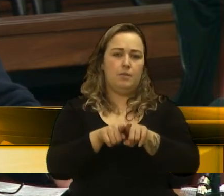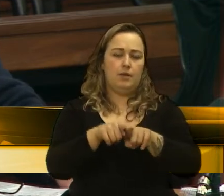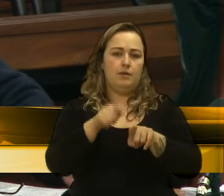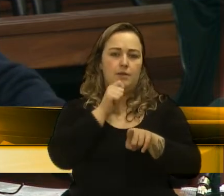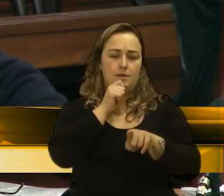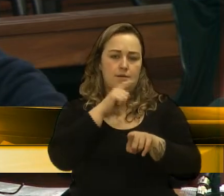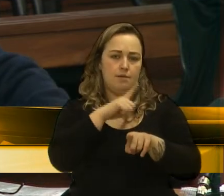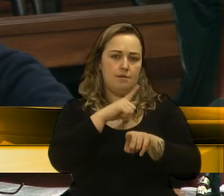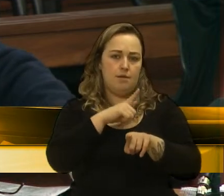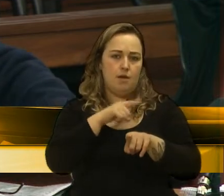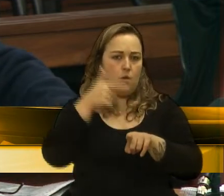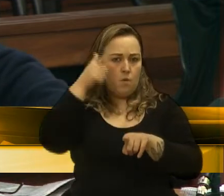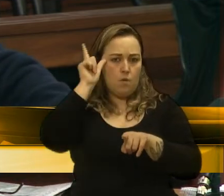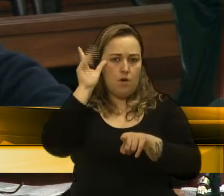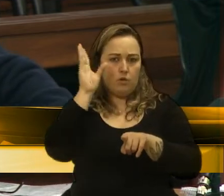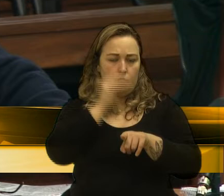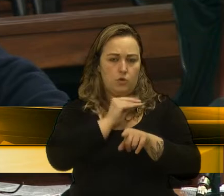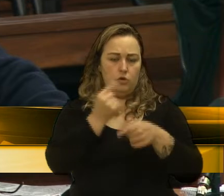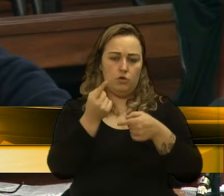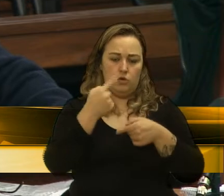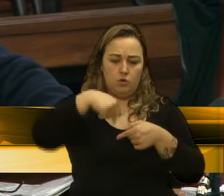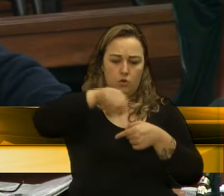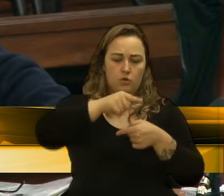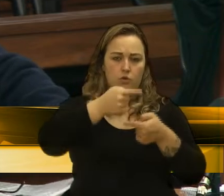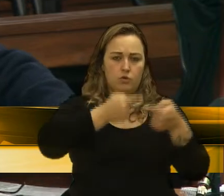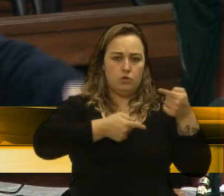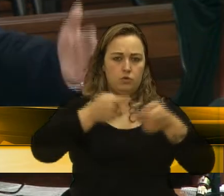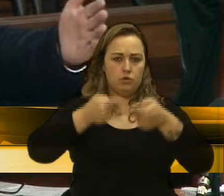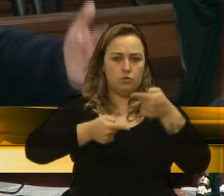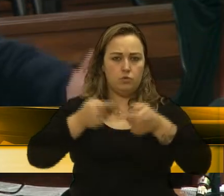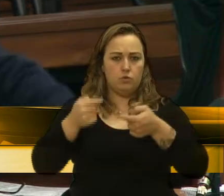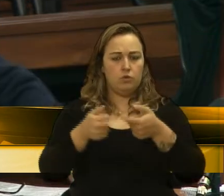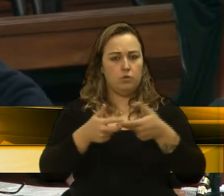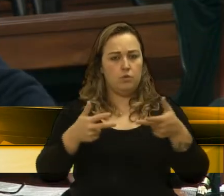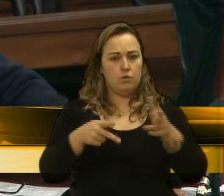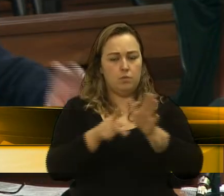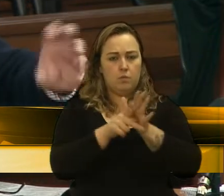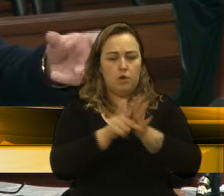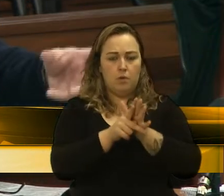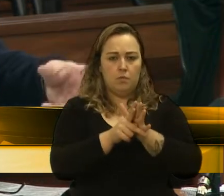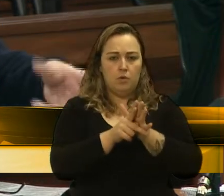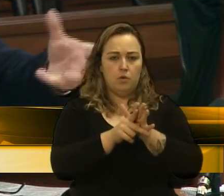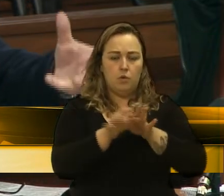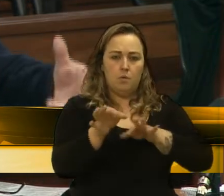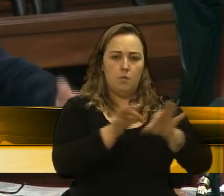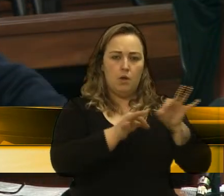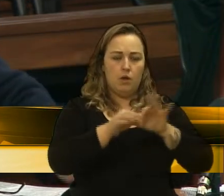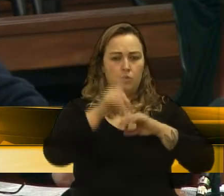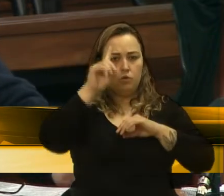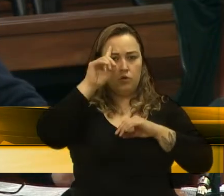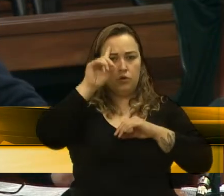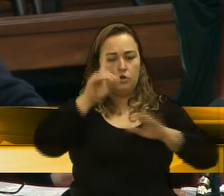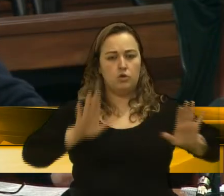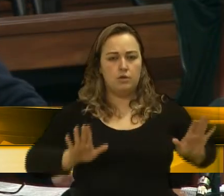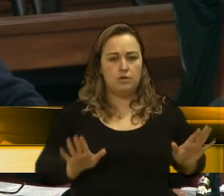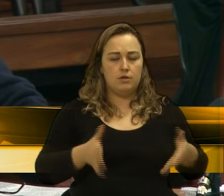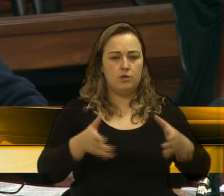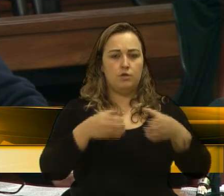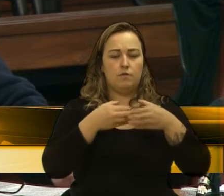à noite mesmo nós estávamos discutindo das medidas colocadas a nível do plano diretor, do ponto de vista de incentivar o